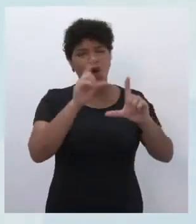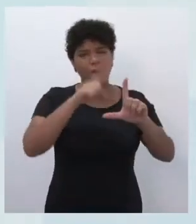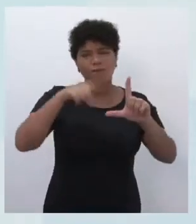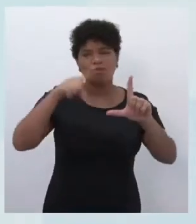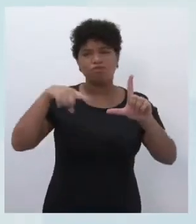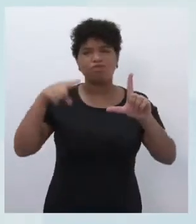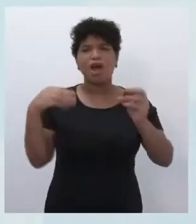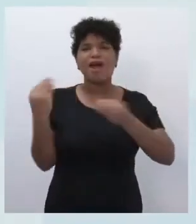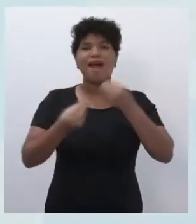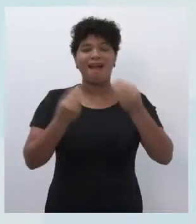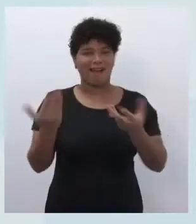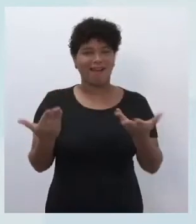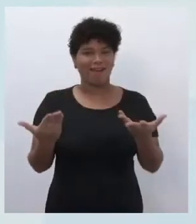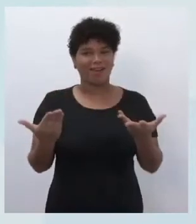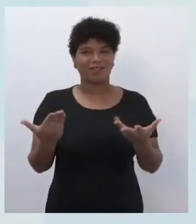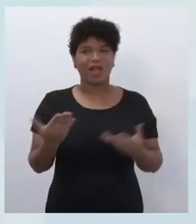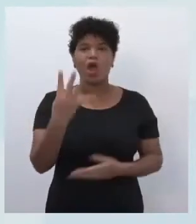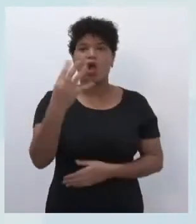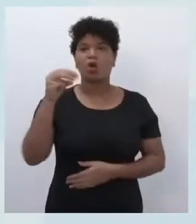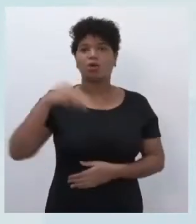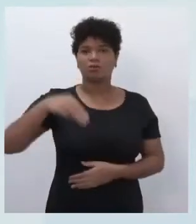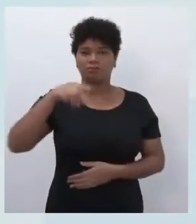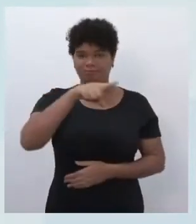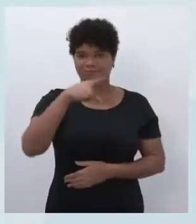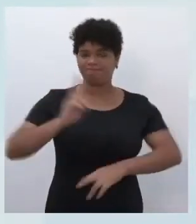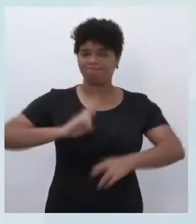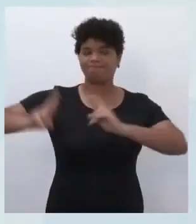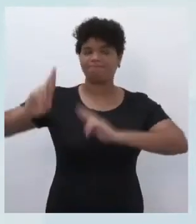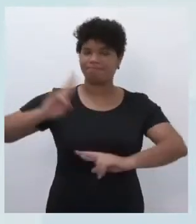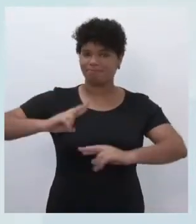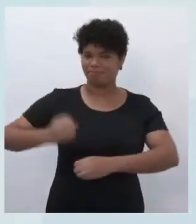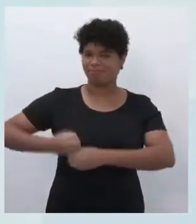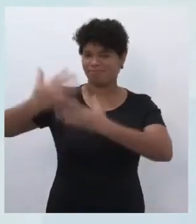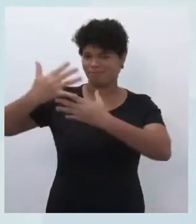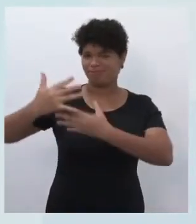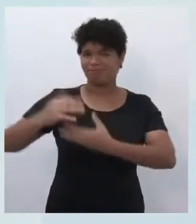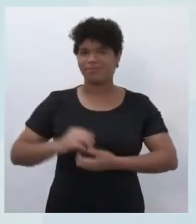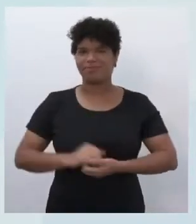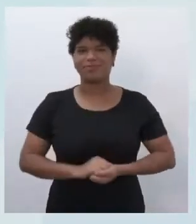recuperação? Para isso, vocês terão 4 minutos para responder no chat.